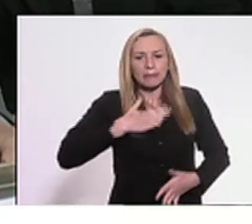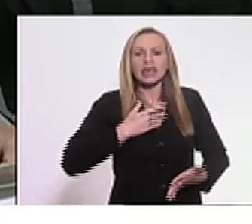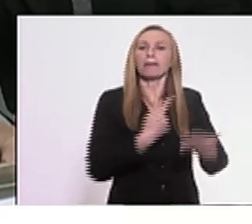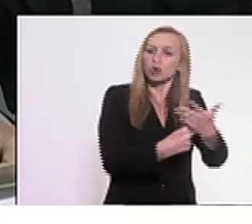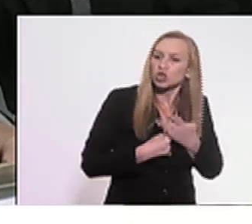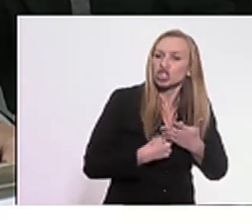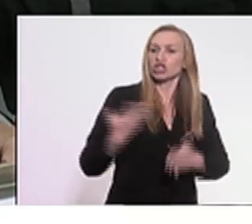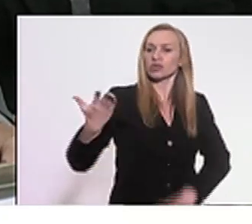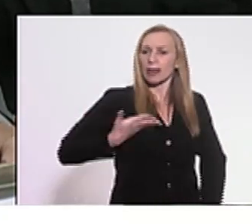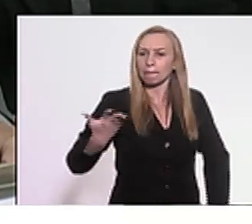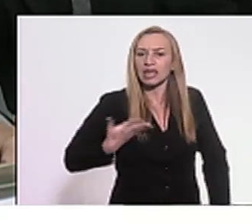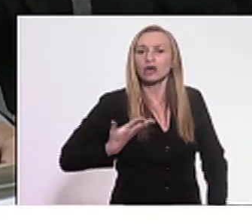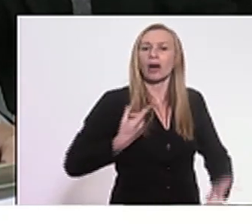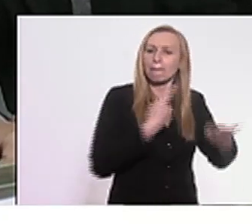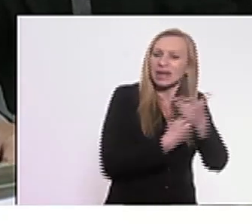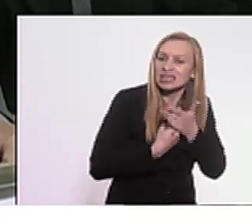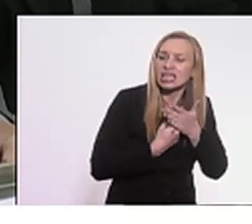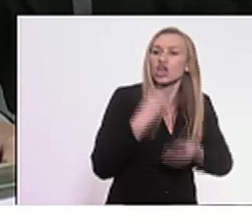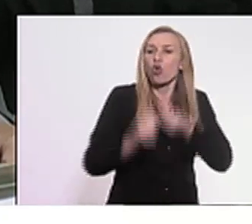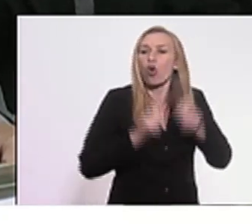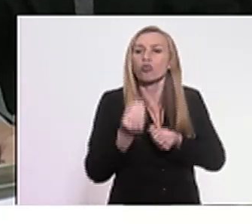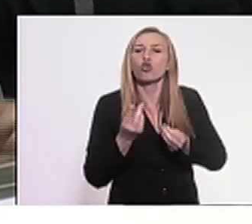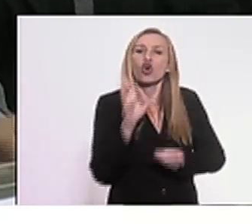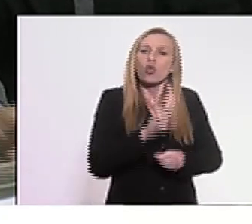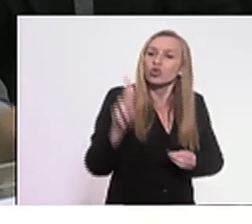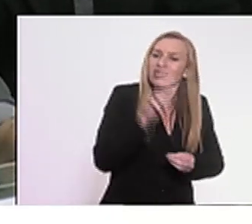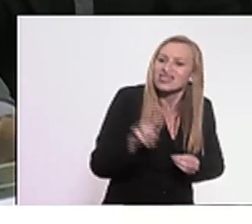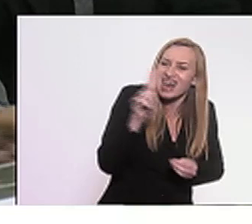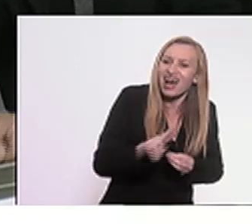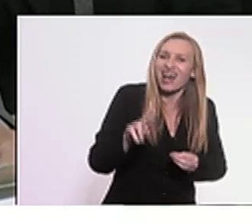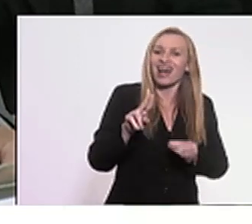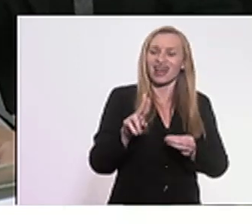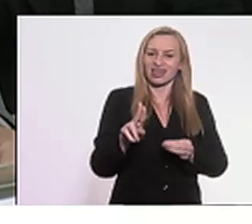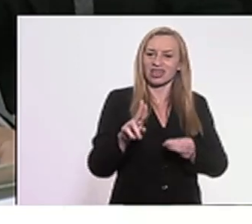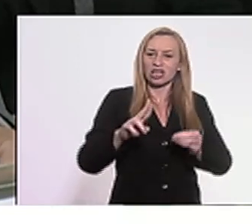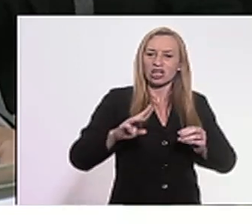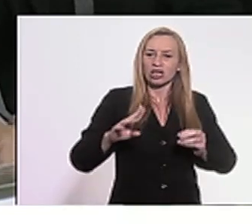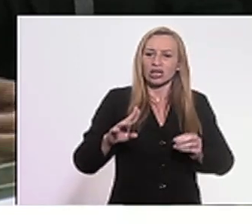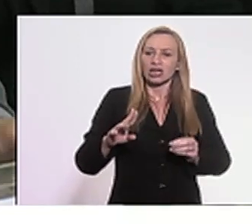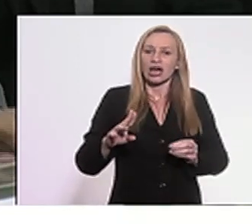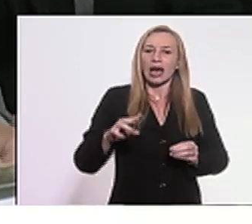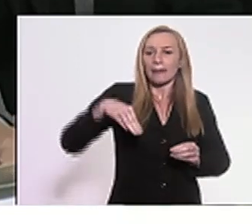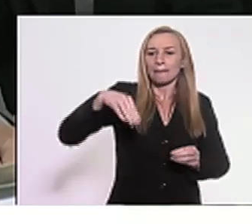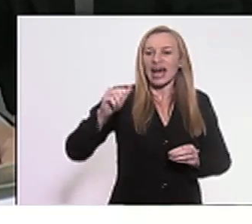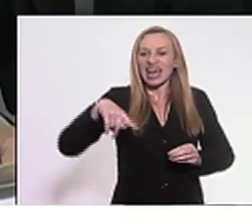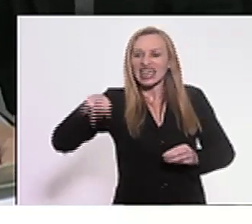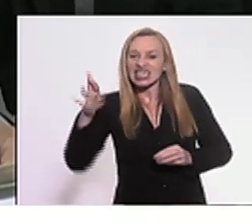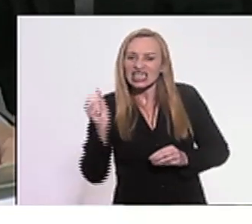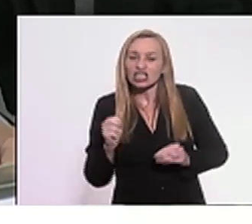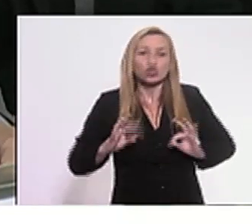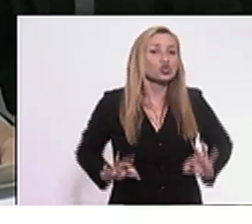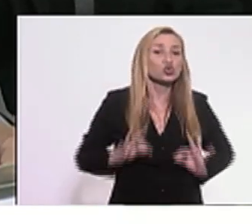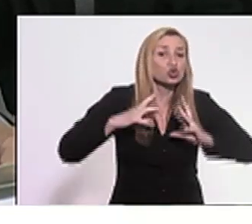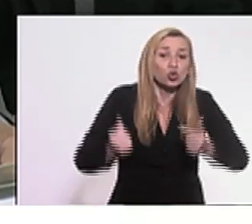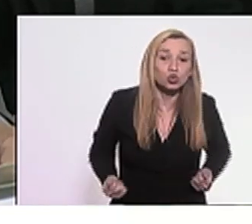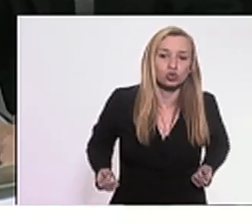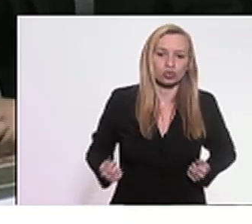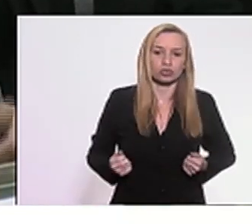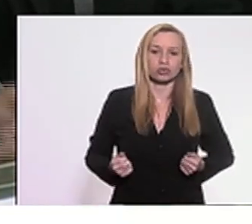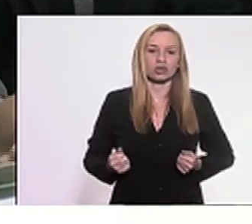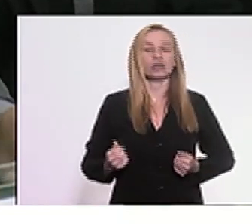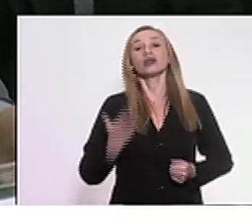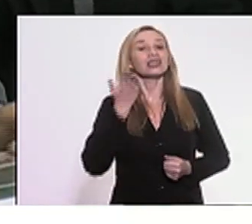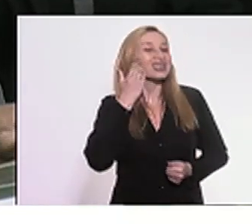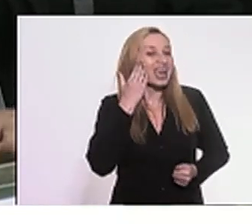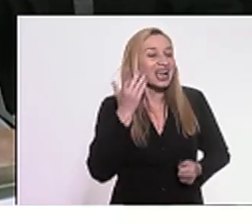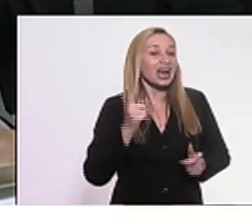que funciona a máquina, aprender a entender como é que funcionam os recursos administrativos, as esferas, porque